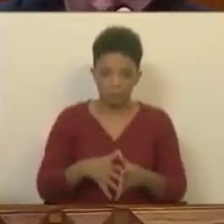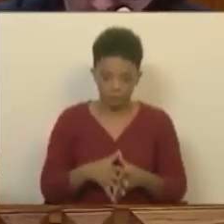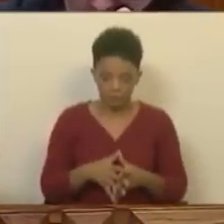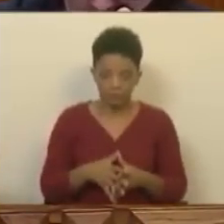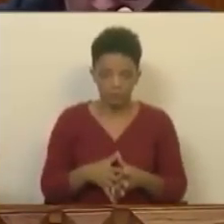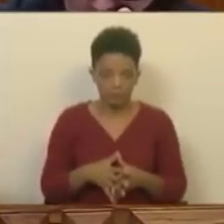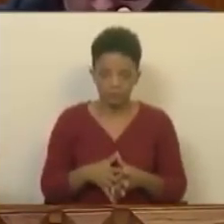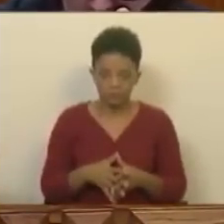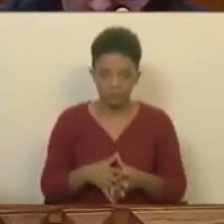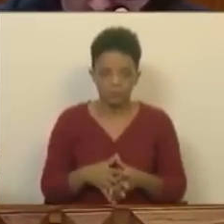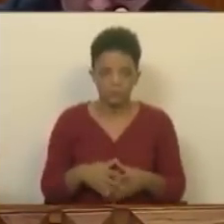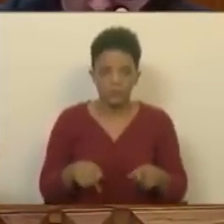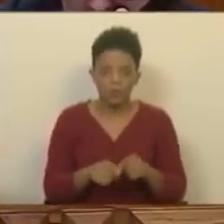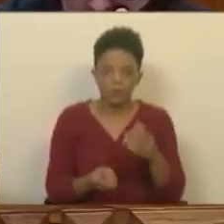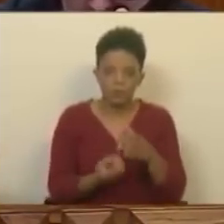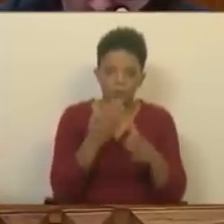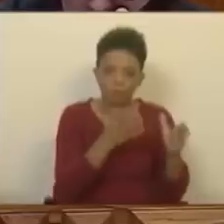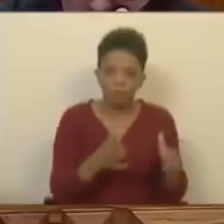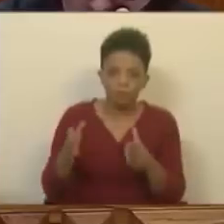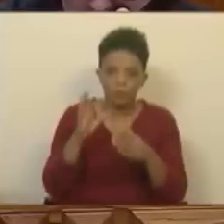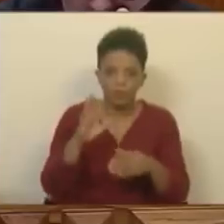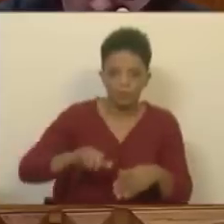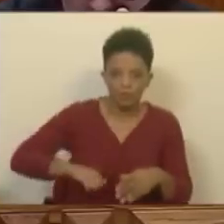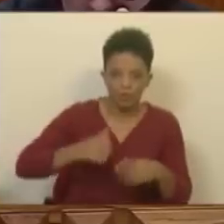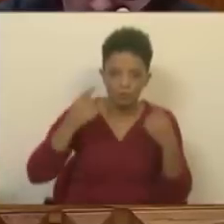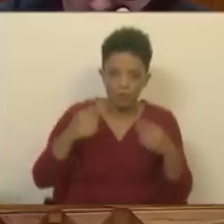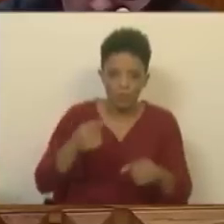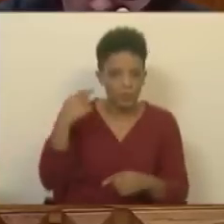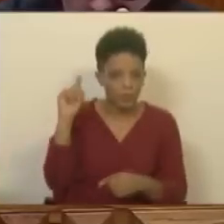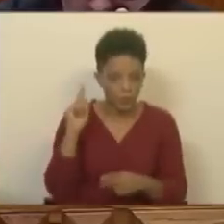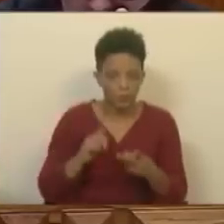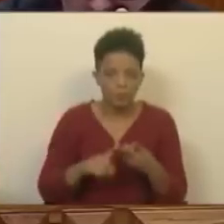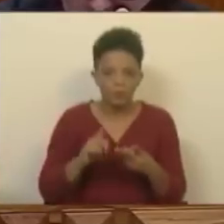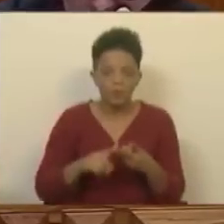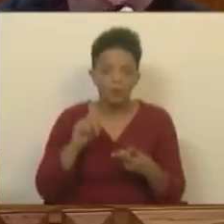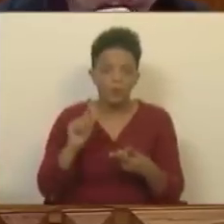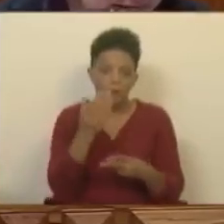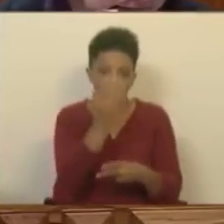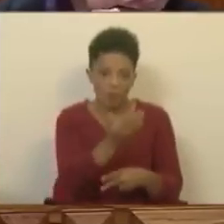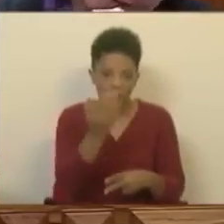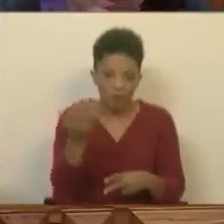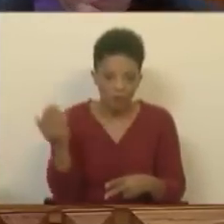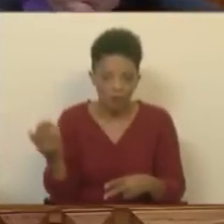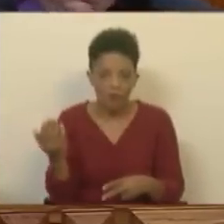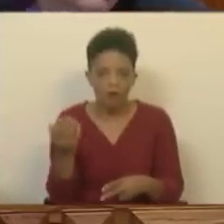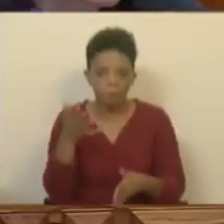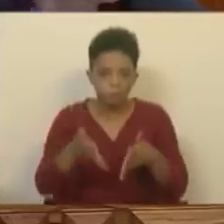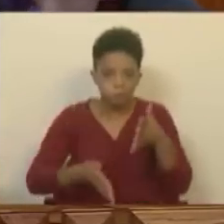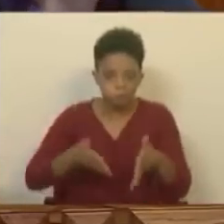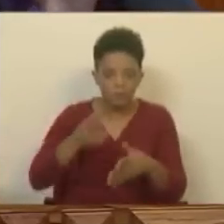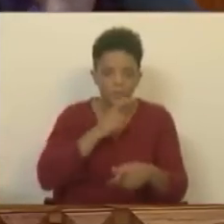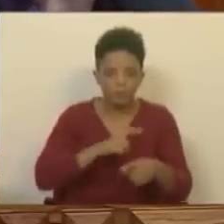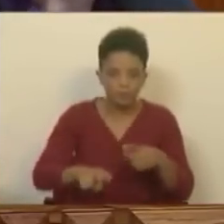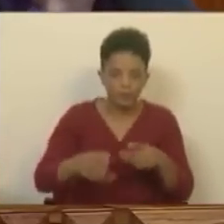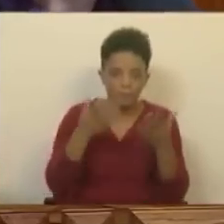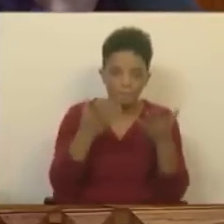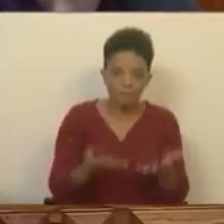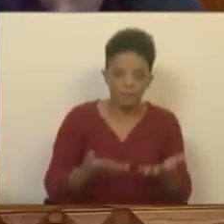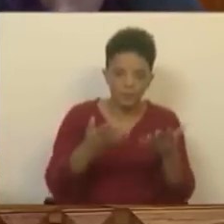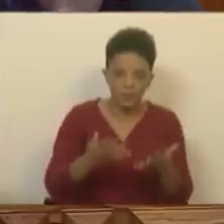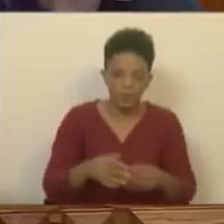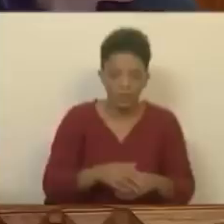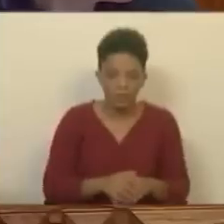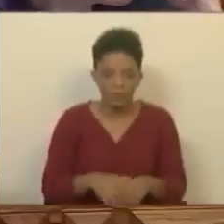não passa só pela produção do hidrogênio não passa só pelo disponibilização de hidrogênio Às nossas indústrias energéticas pesadas